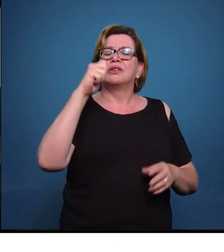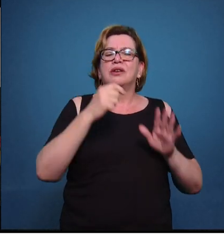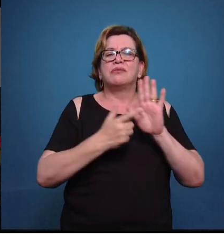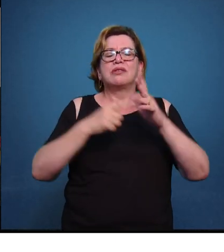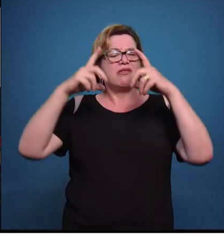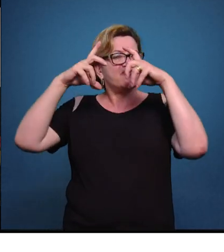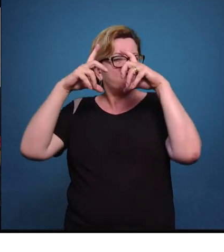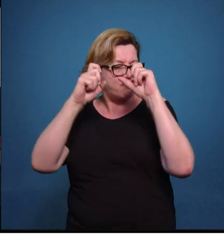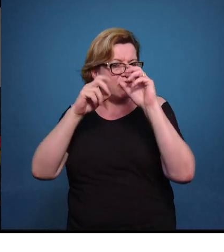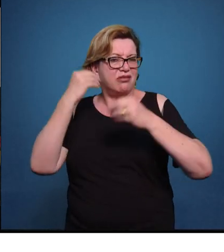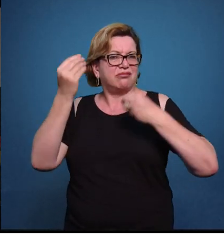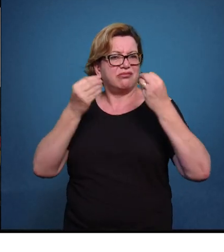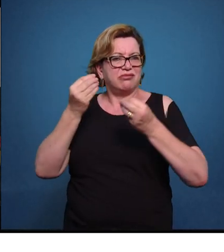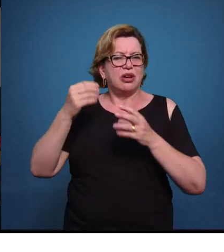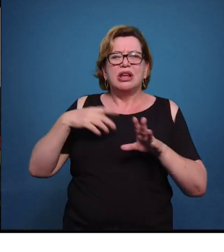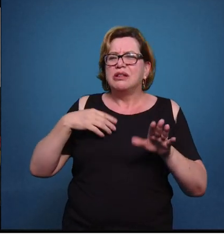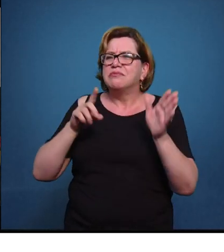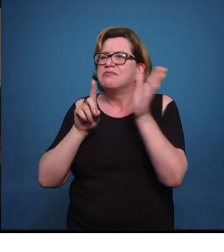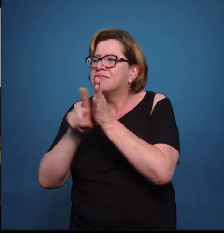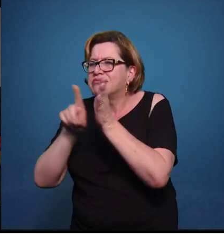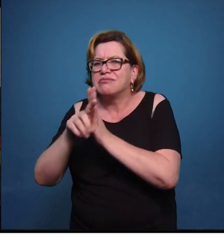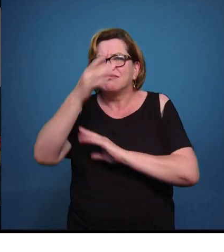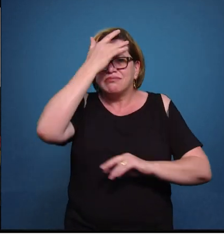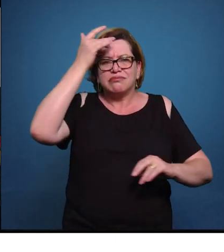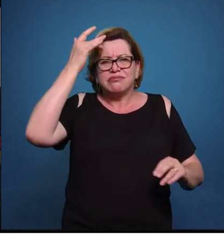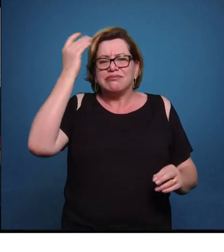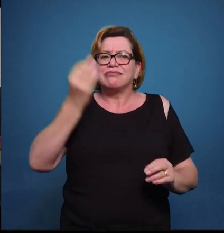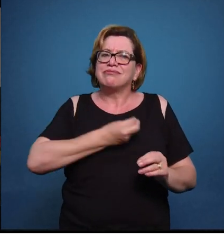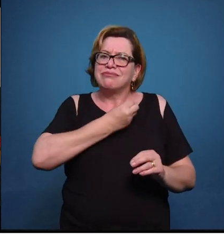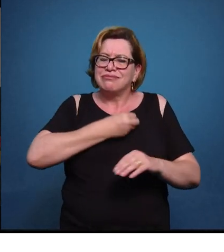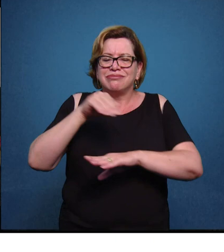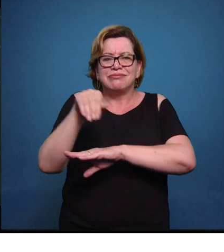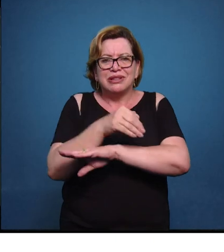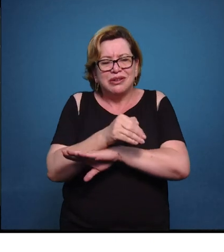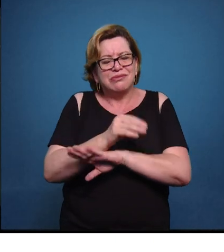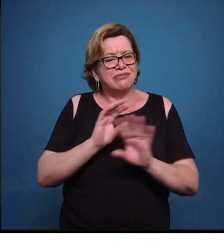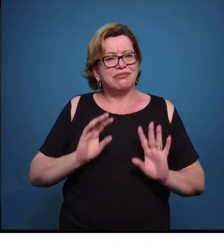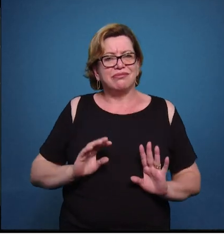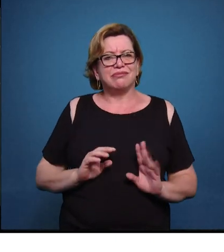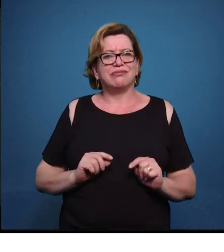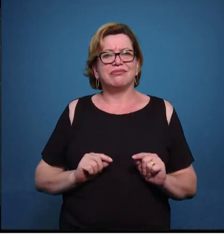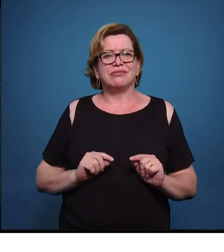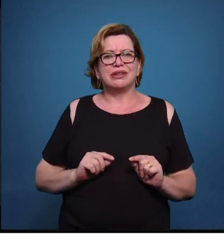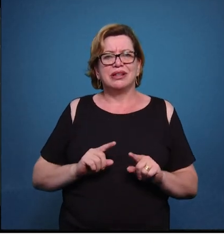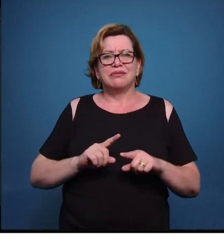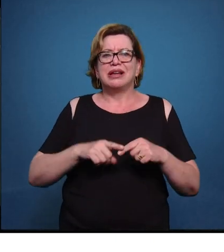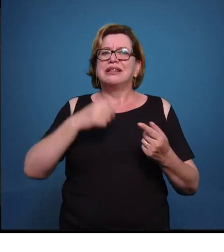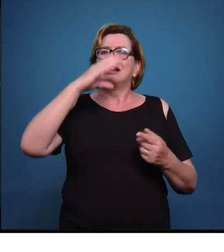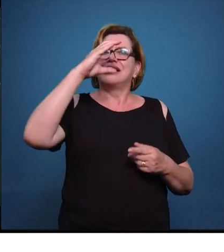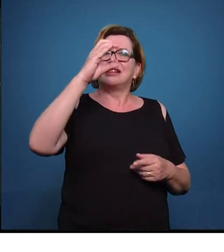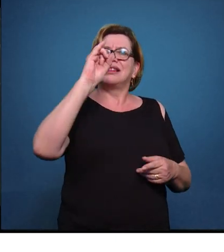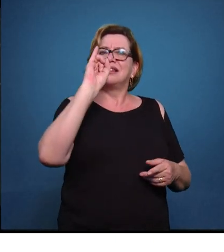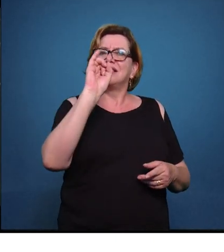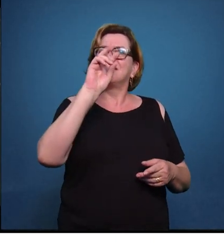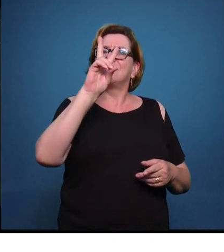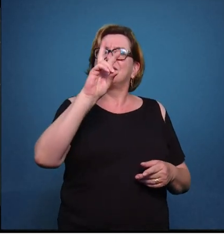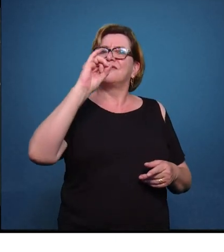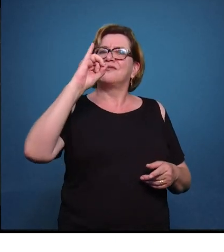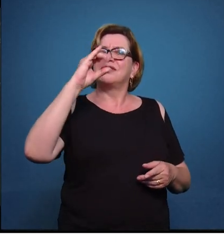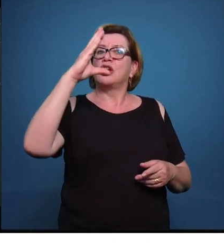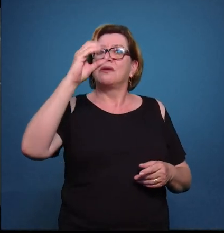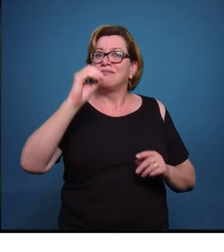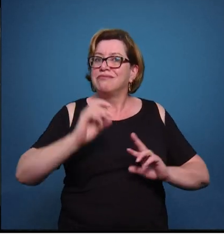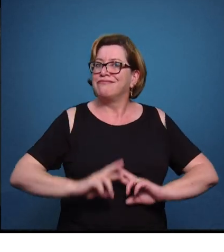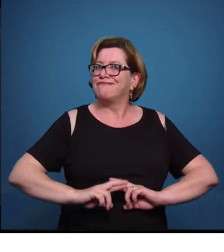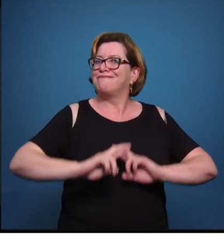de linhas, de repente ouvir algum morador da região e nada além disso. O civic journalism diz exatamente o